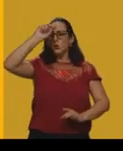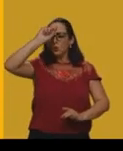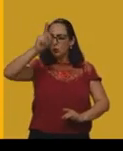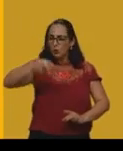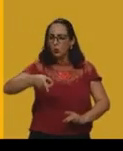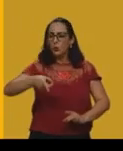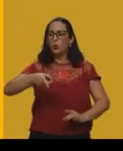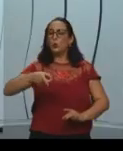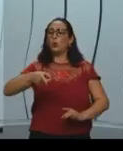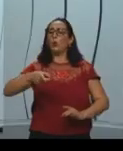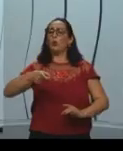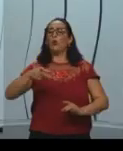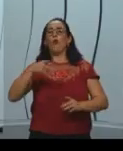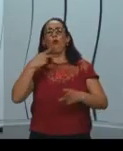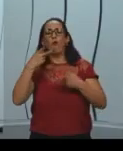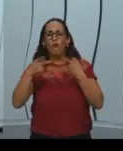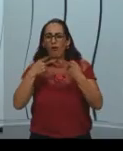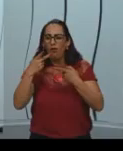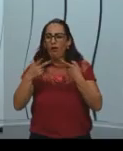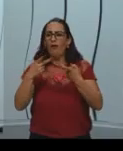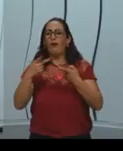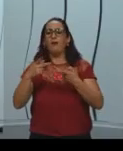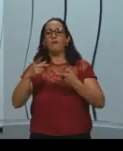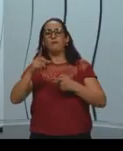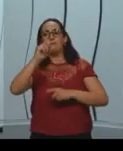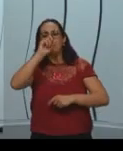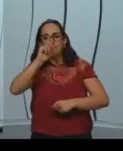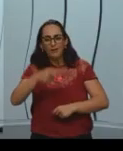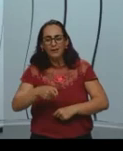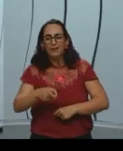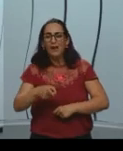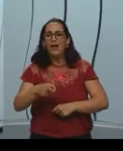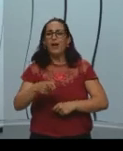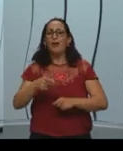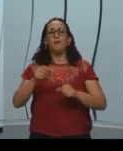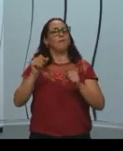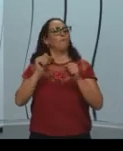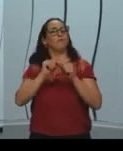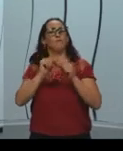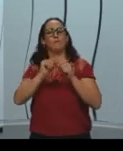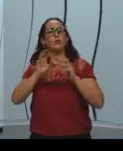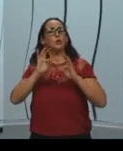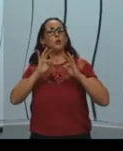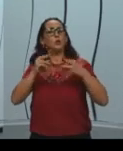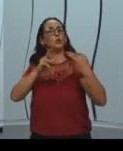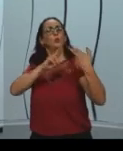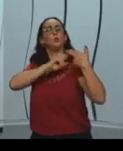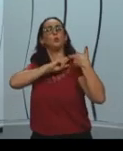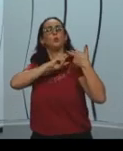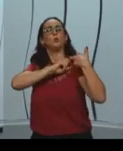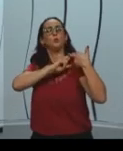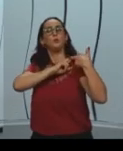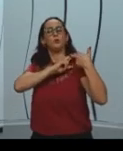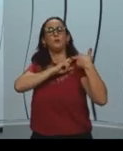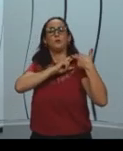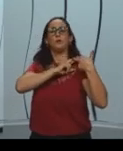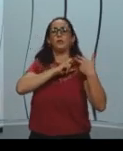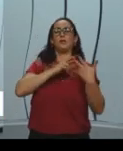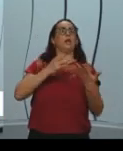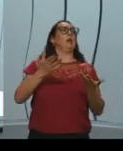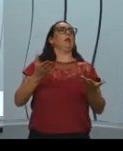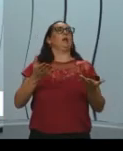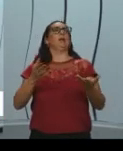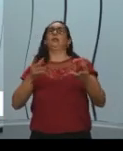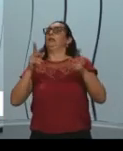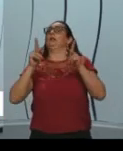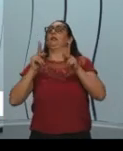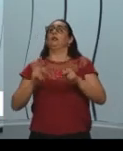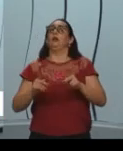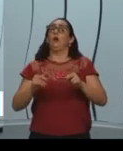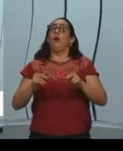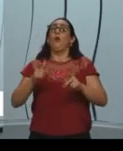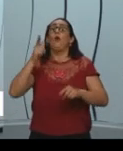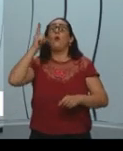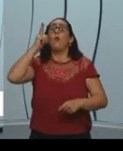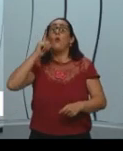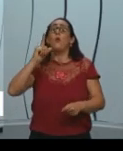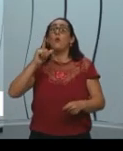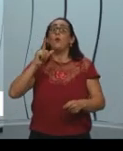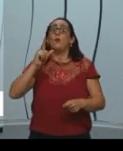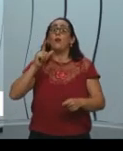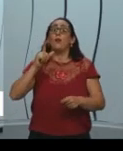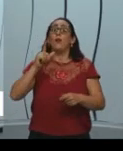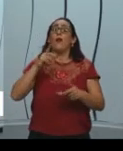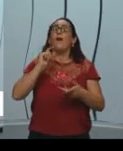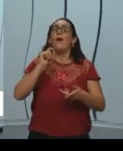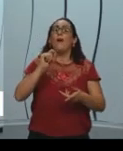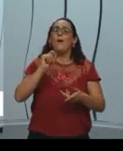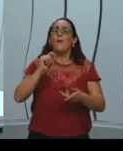Então, ele era a pessoa que exercia todos os comandos ali, a pessoa que conseguia maior número de pessoas para trabalhar, né,